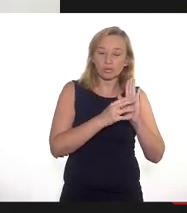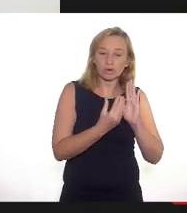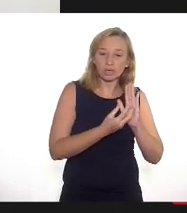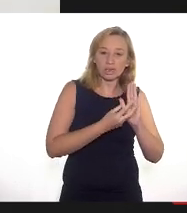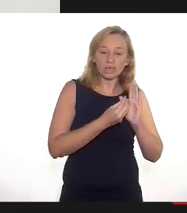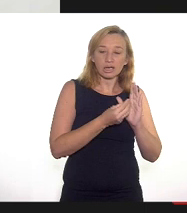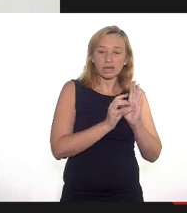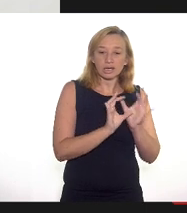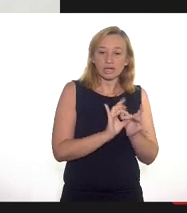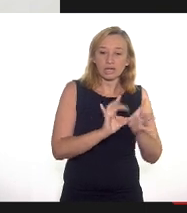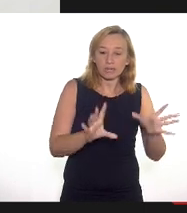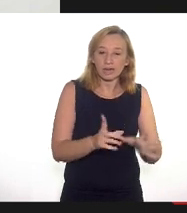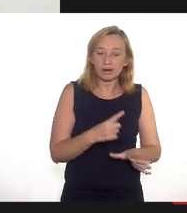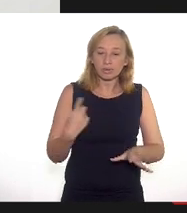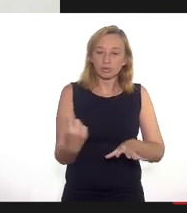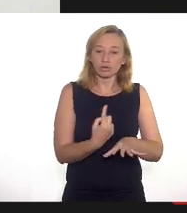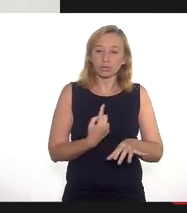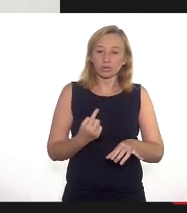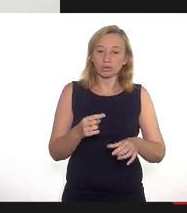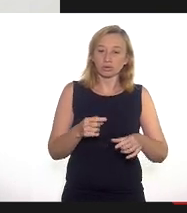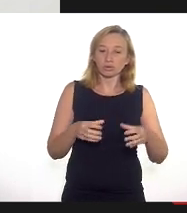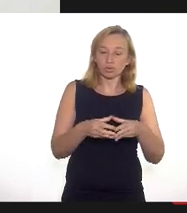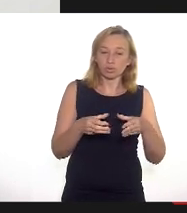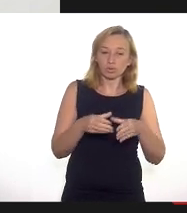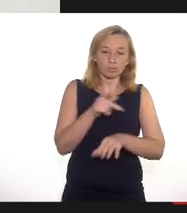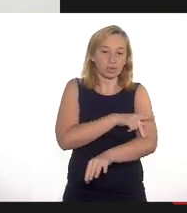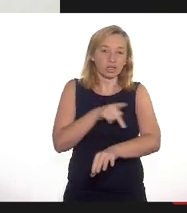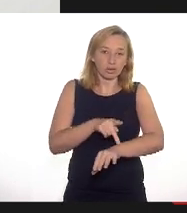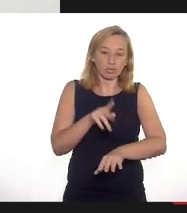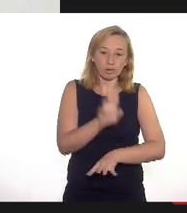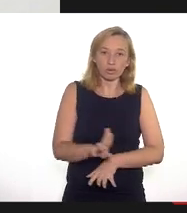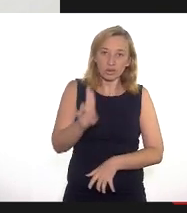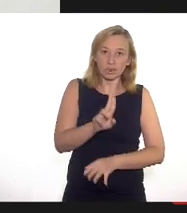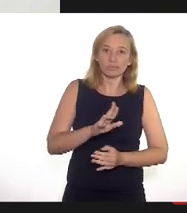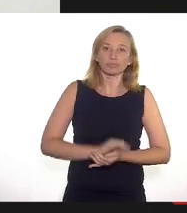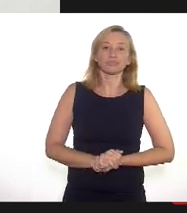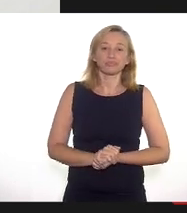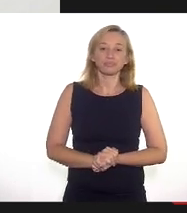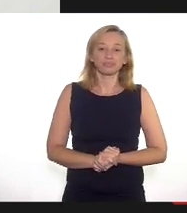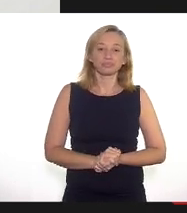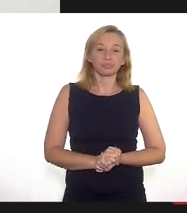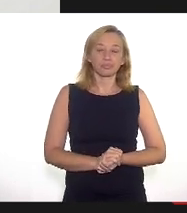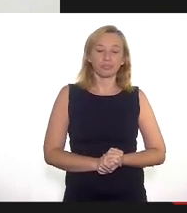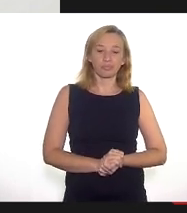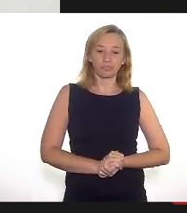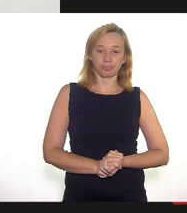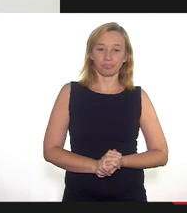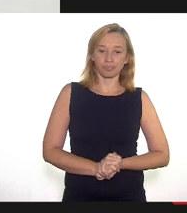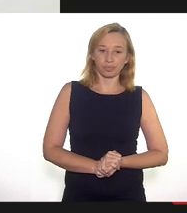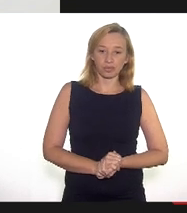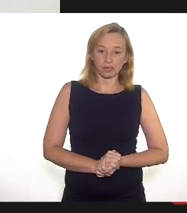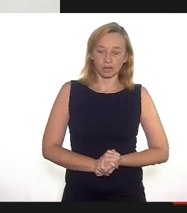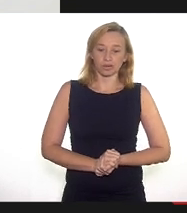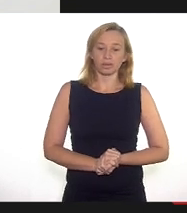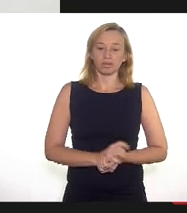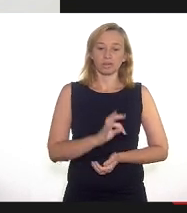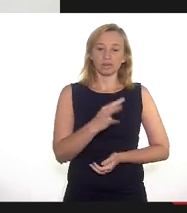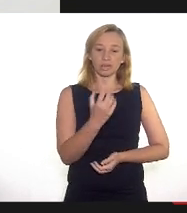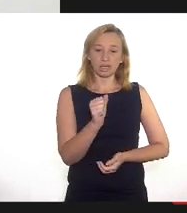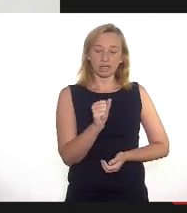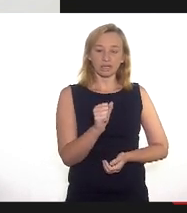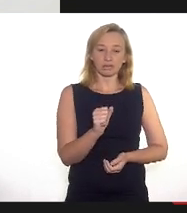disponibilizado para nossas equipes pedagógicas utilizarem esse repositório de conteúdo para preencherem parte dessas trilhas de